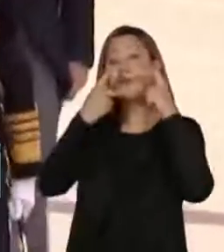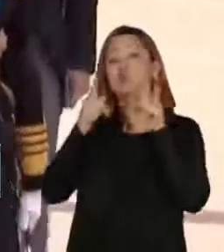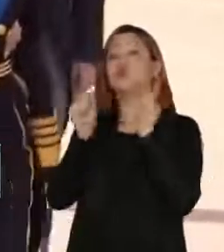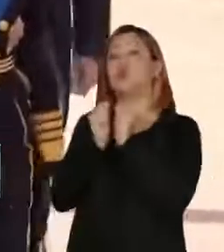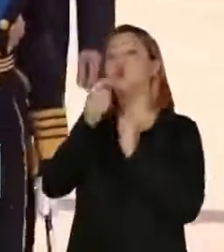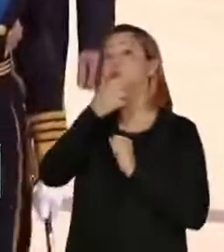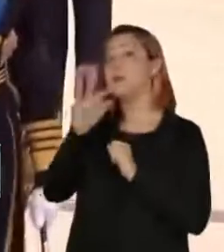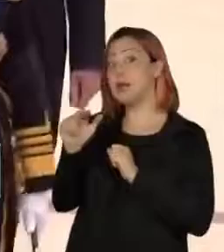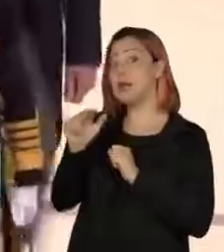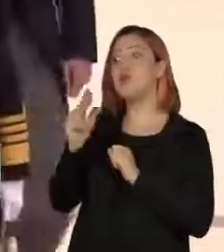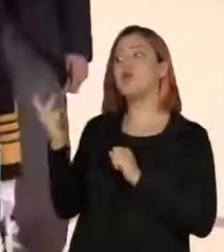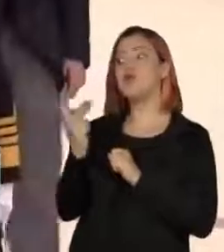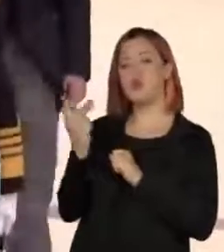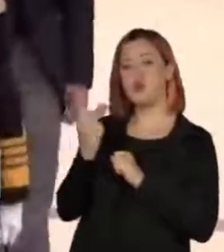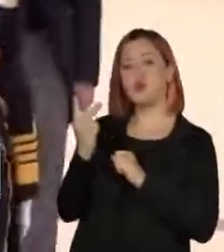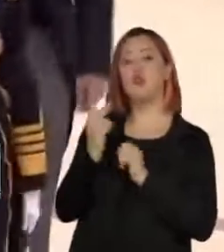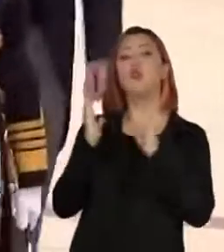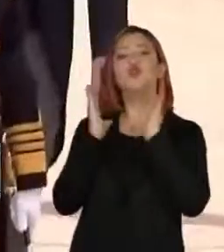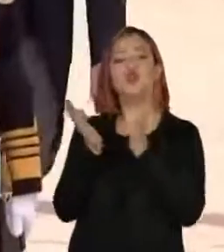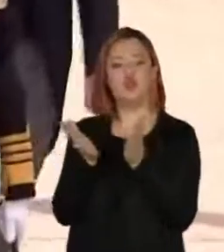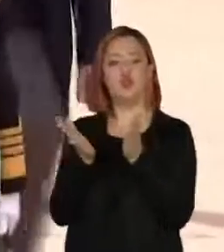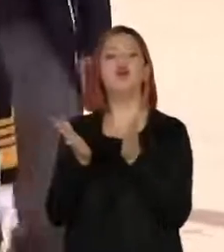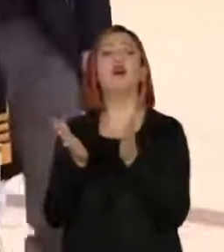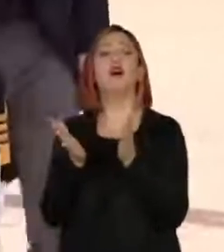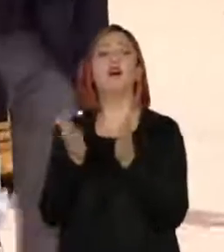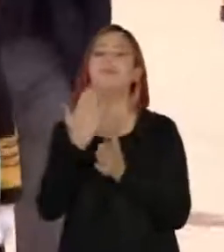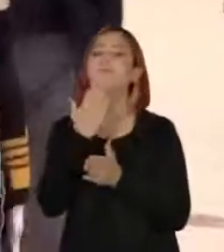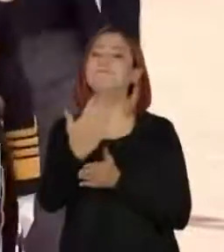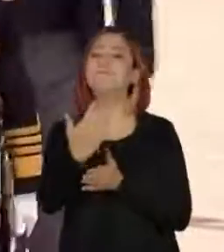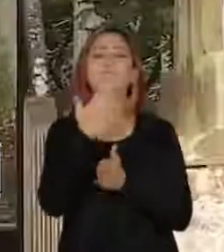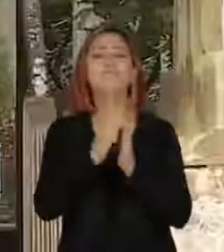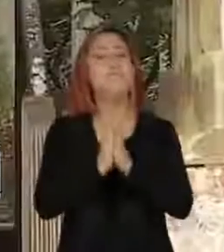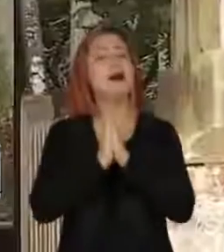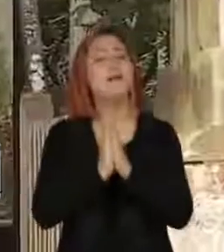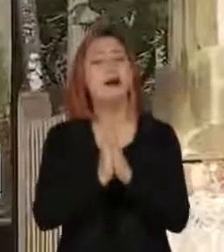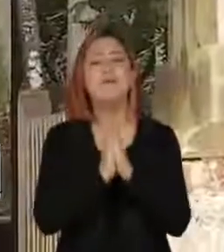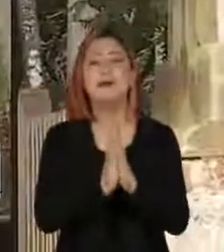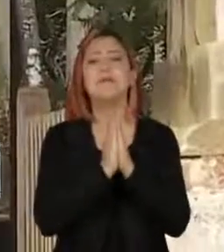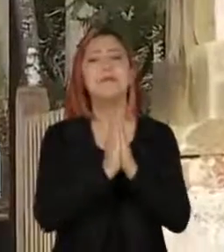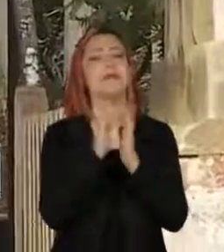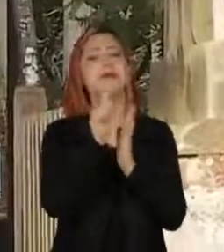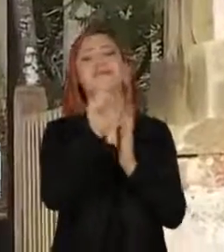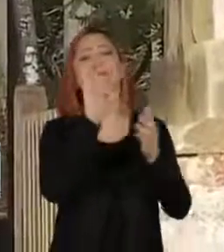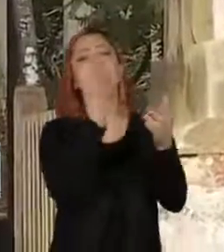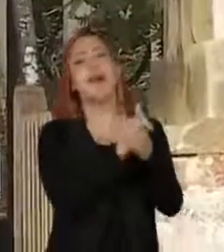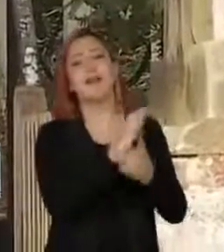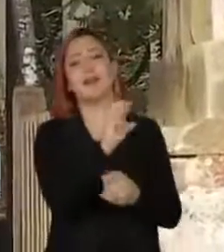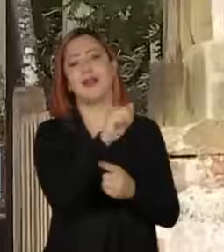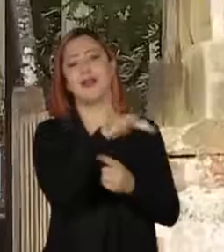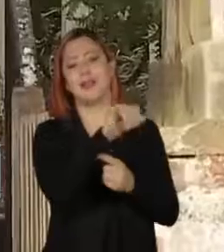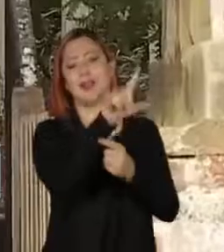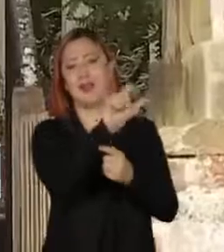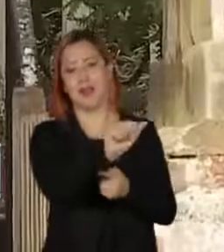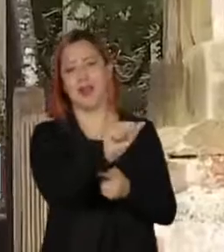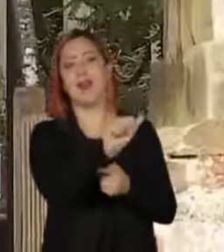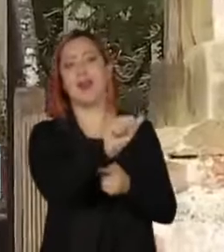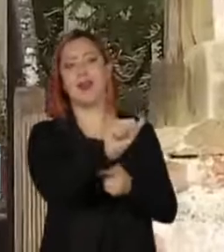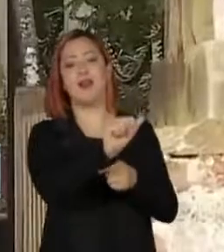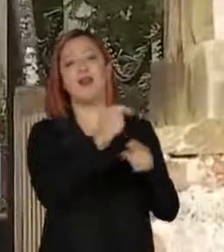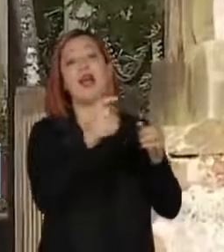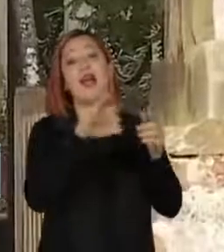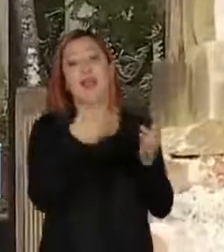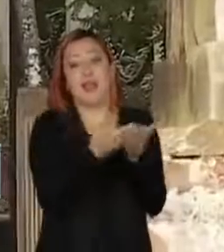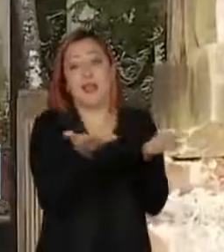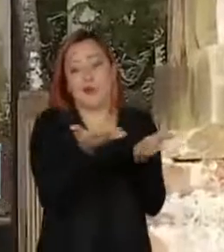na hierarquia do Trono inglês chegaram a Implorar para que o pai não se casasse com Camila o grande amor da vida do